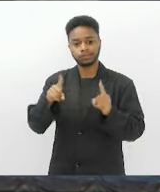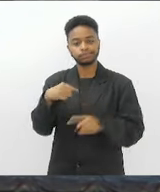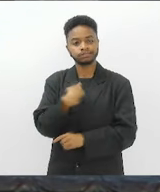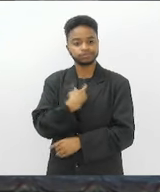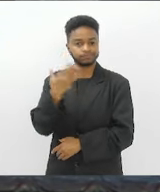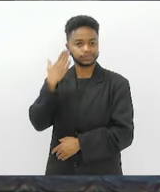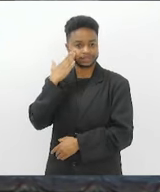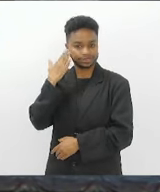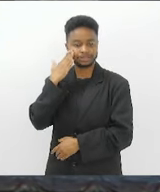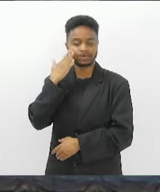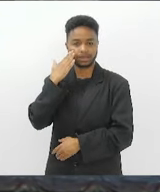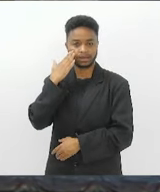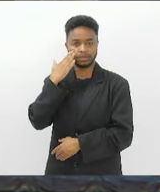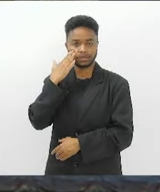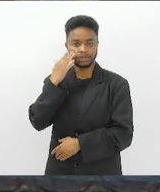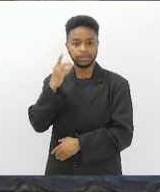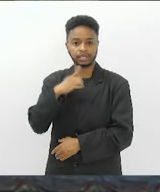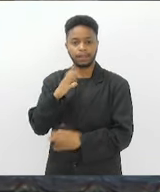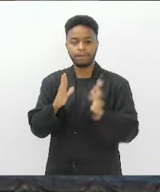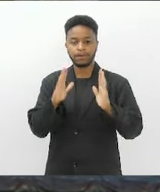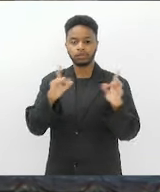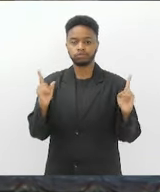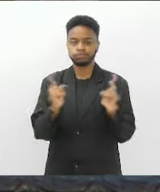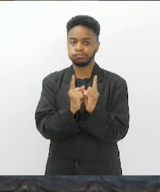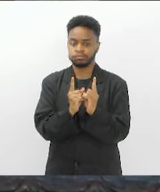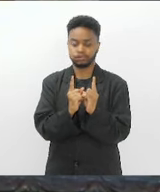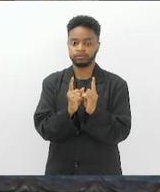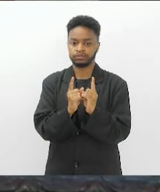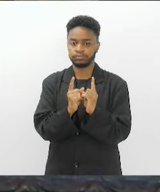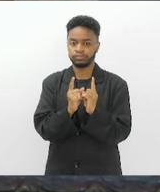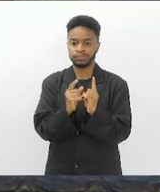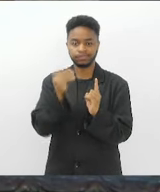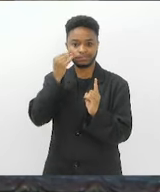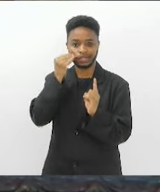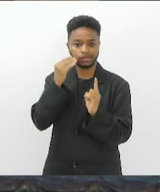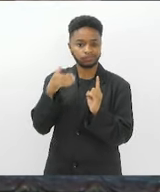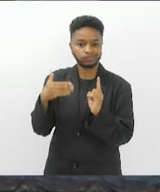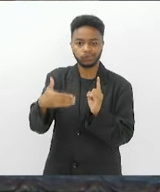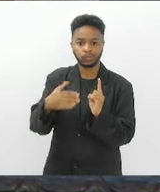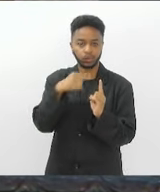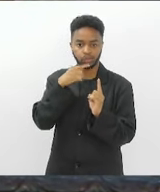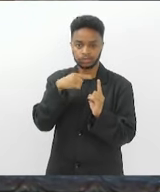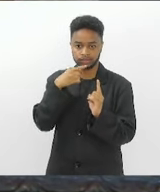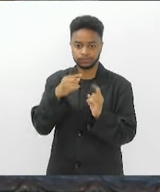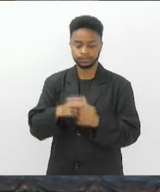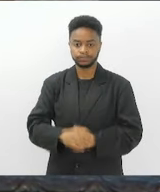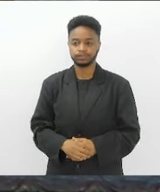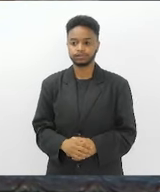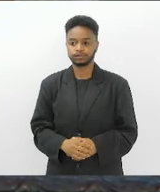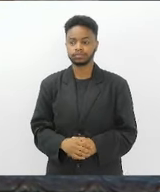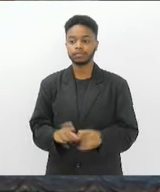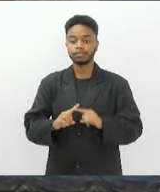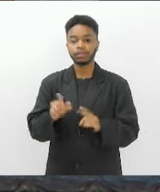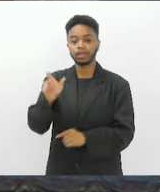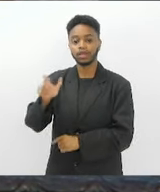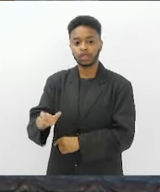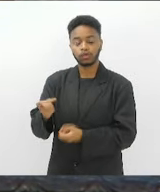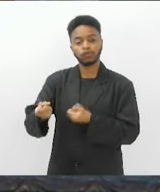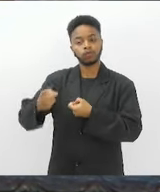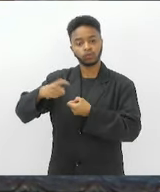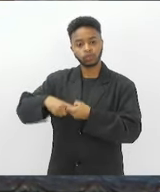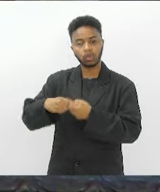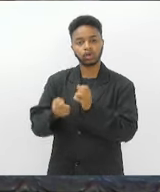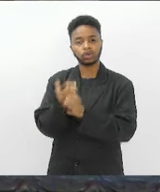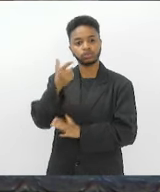tiveram duração muito curta, essas tentativas. Ele retomou, ele relançou o